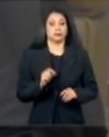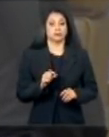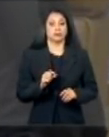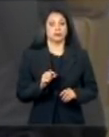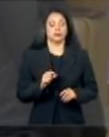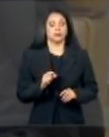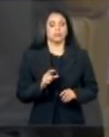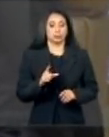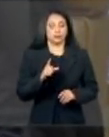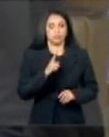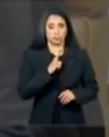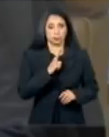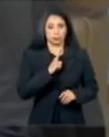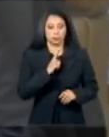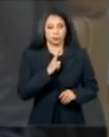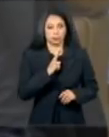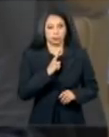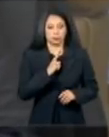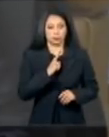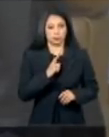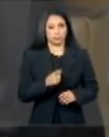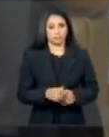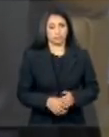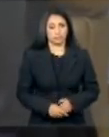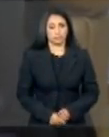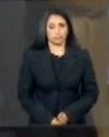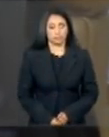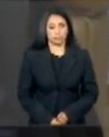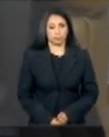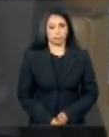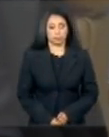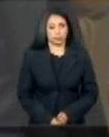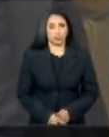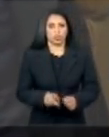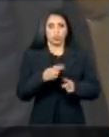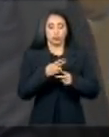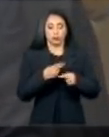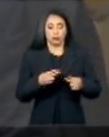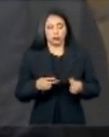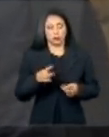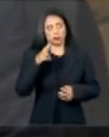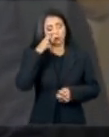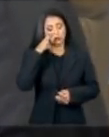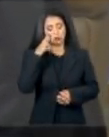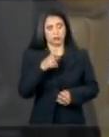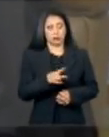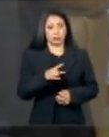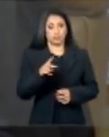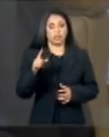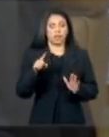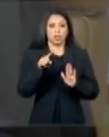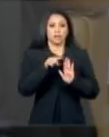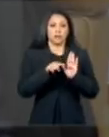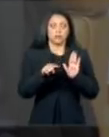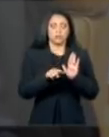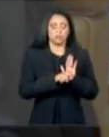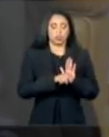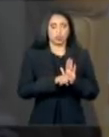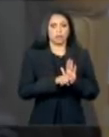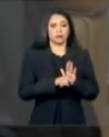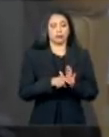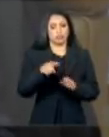aquela face menos visível do regime autocrático que se instaurou em 64